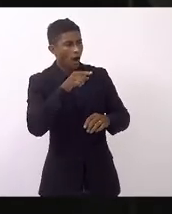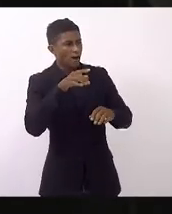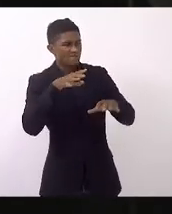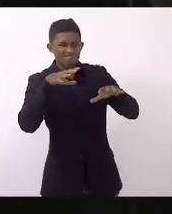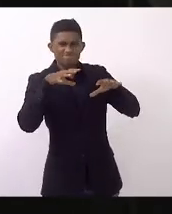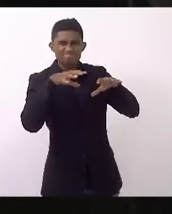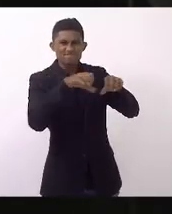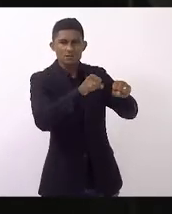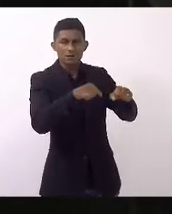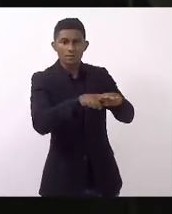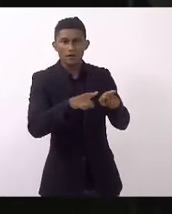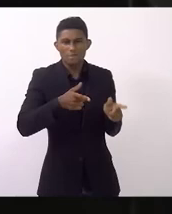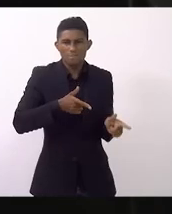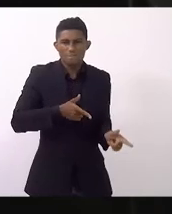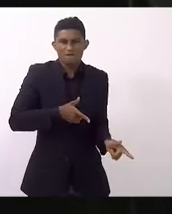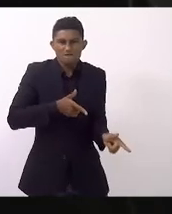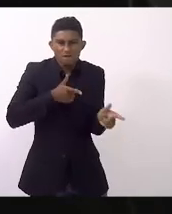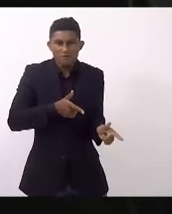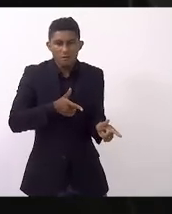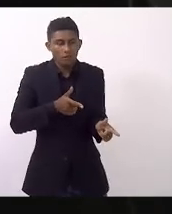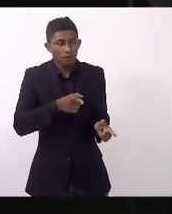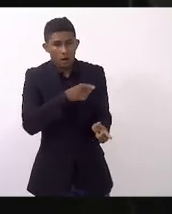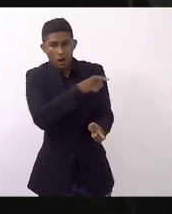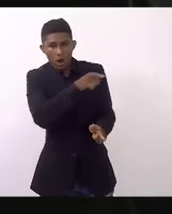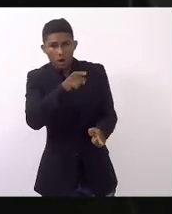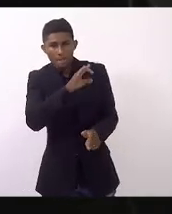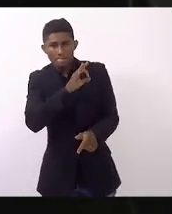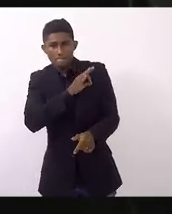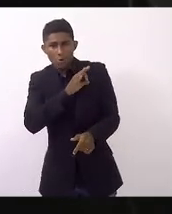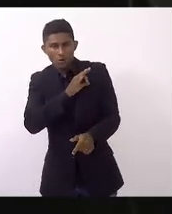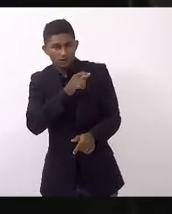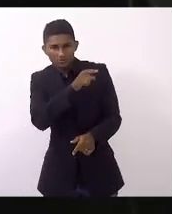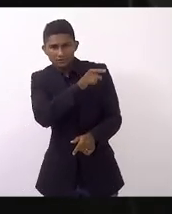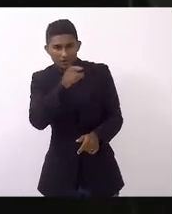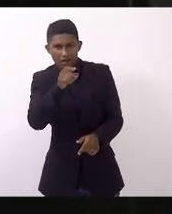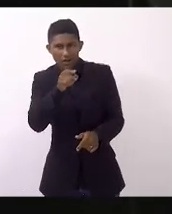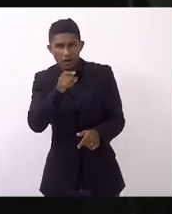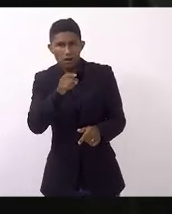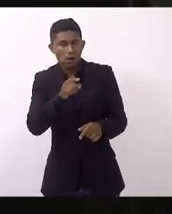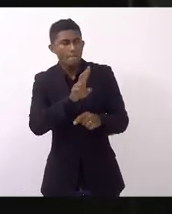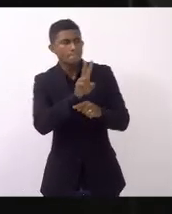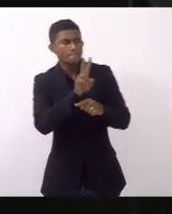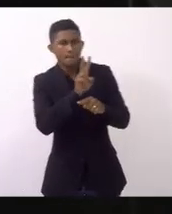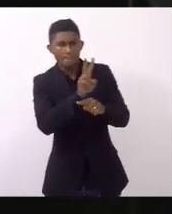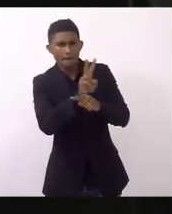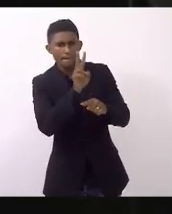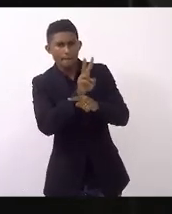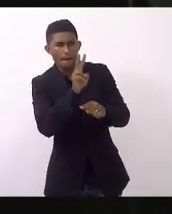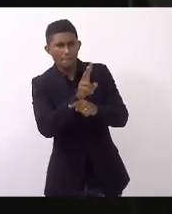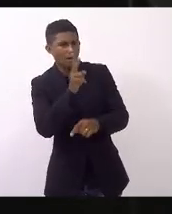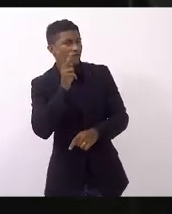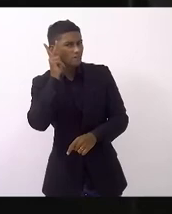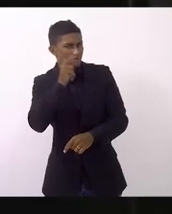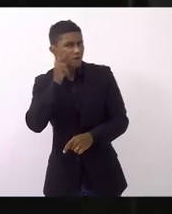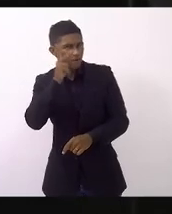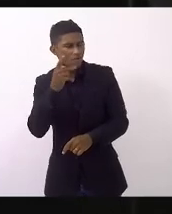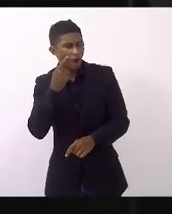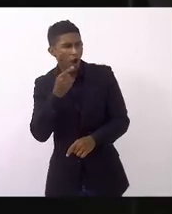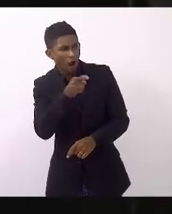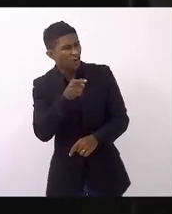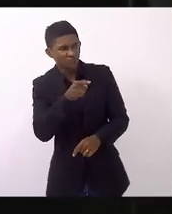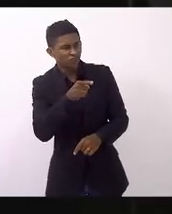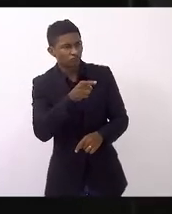forma irregular na mão dos policiais que fazem a escolta do vereador Gabriel